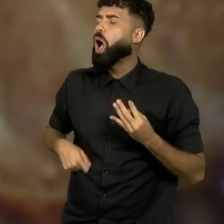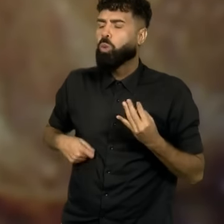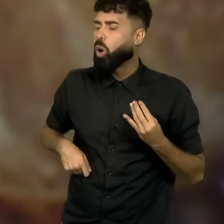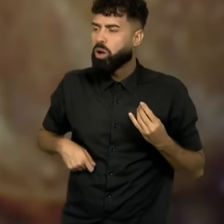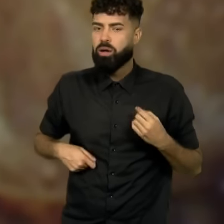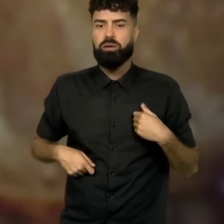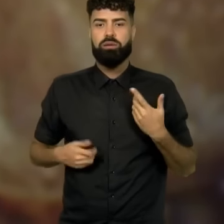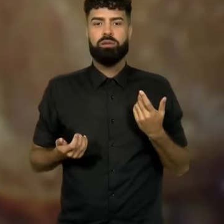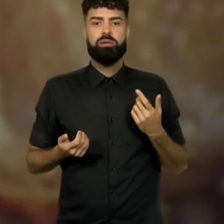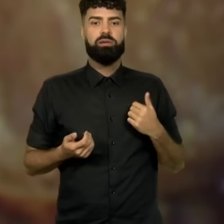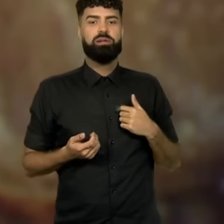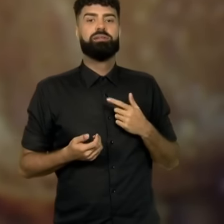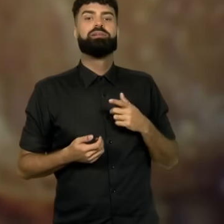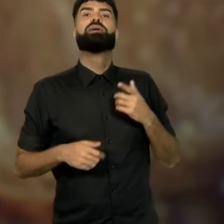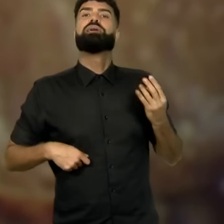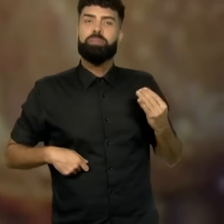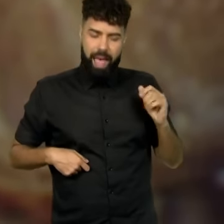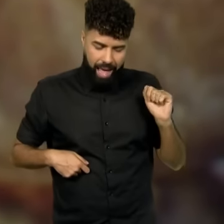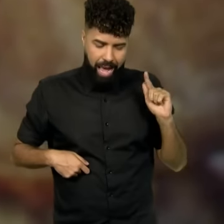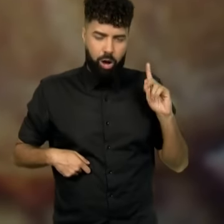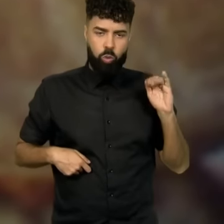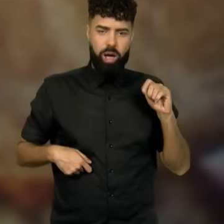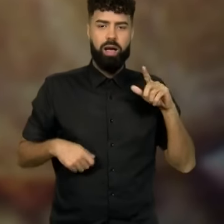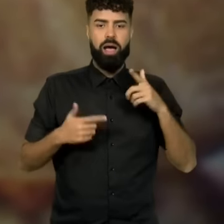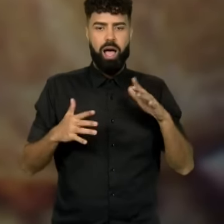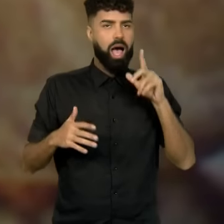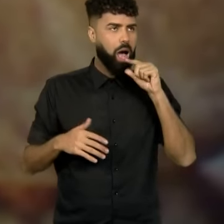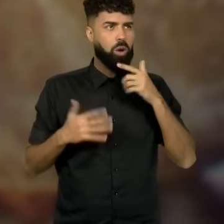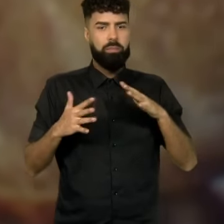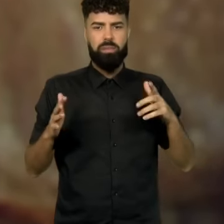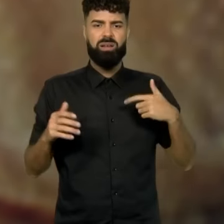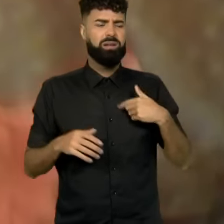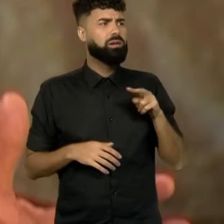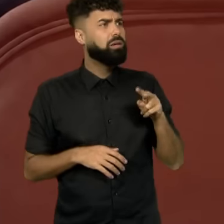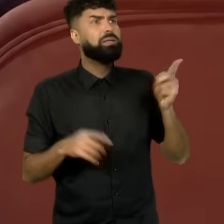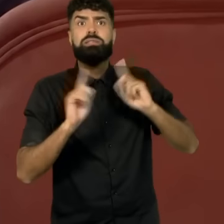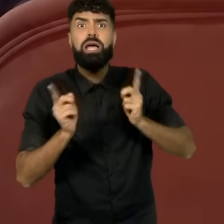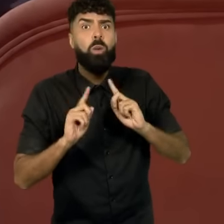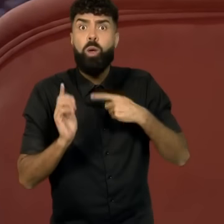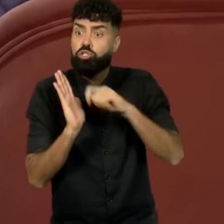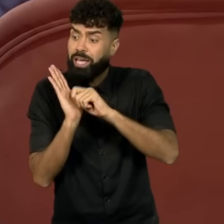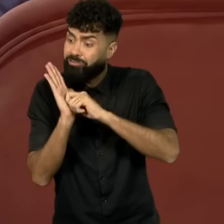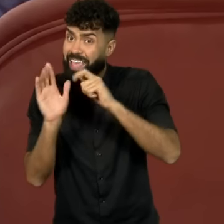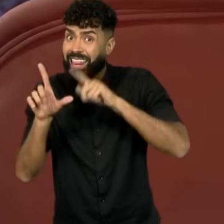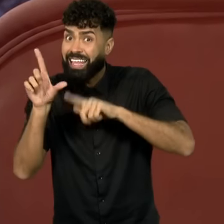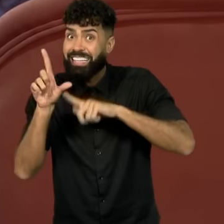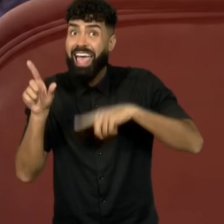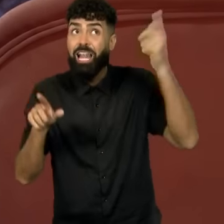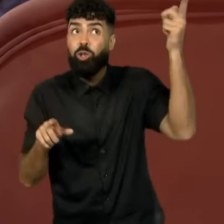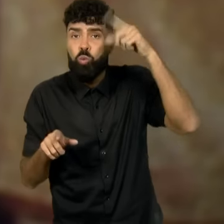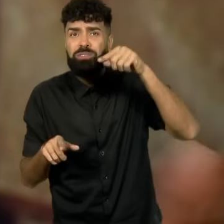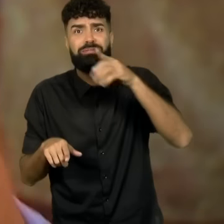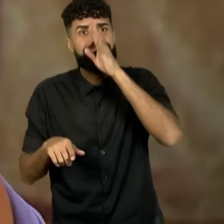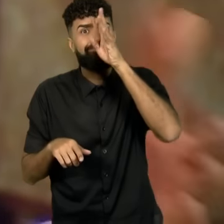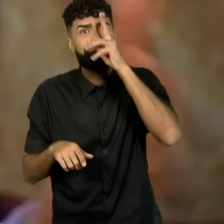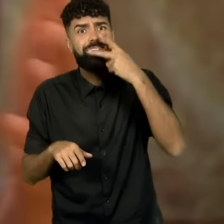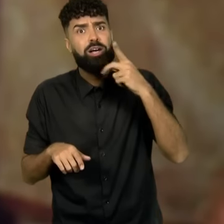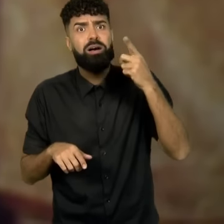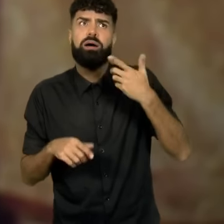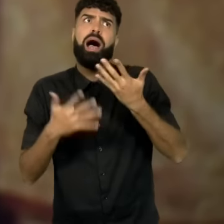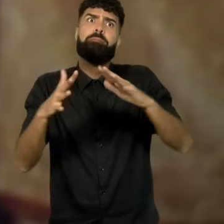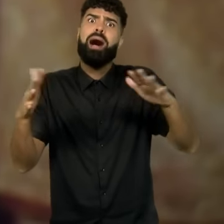vez, canta aquela aí. Aí ele, é Água no Mar, é maré cheia. Eu falei assim, Romildo, isso é um besterol, cara. O que é que tem